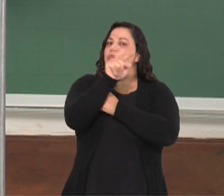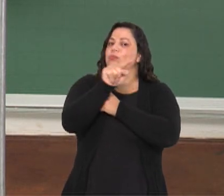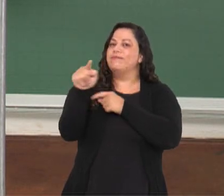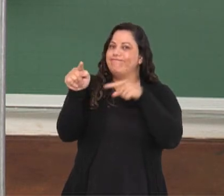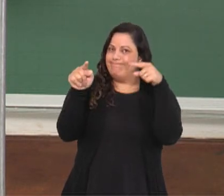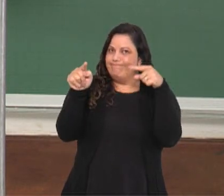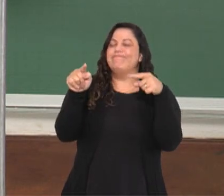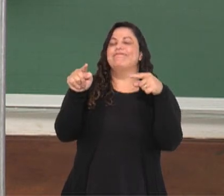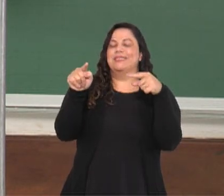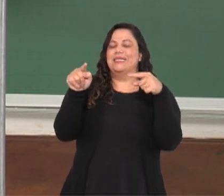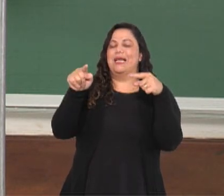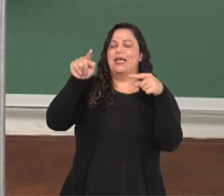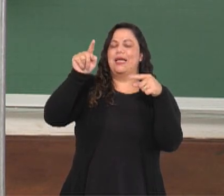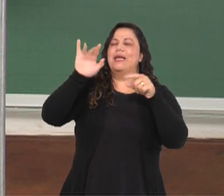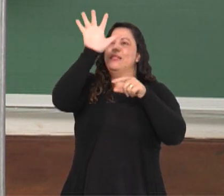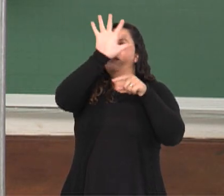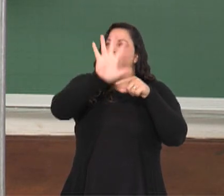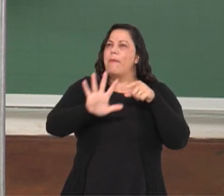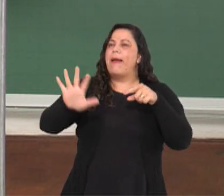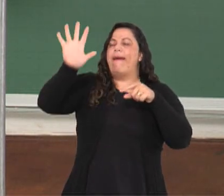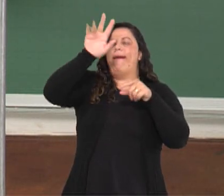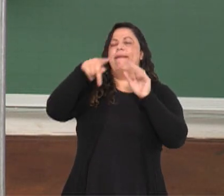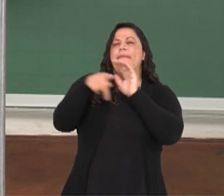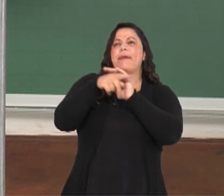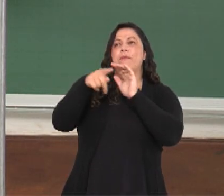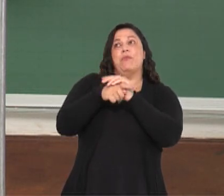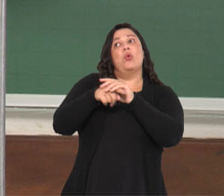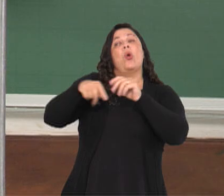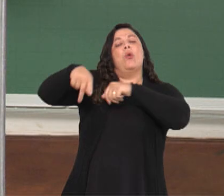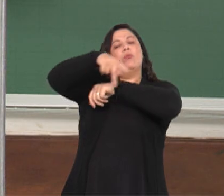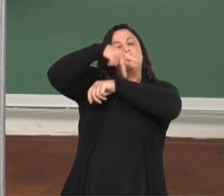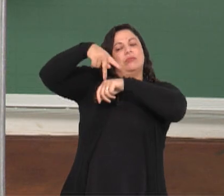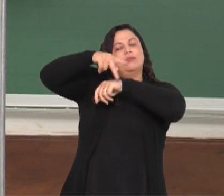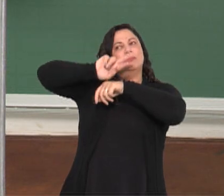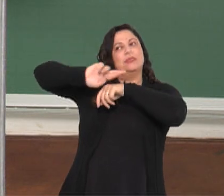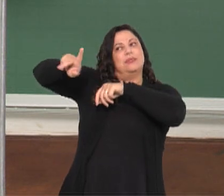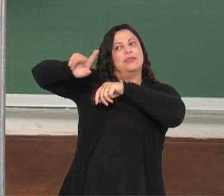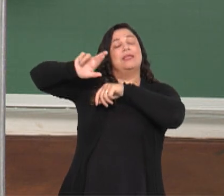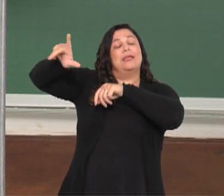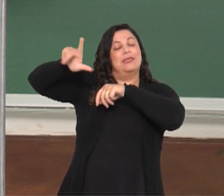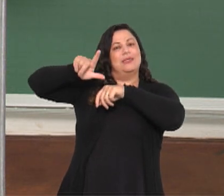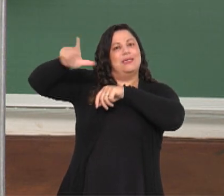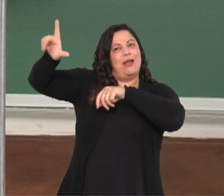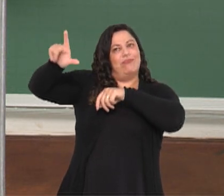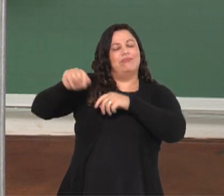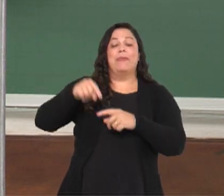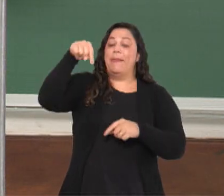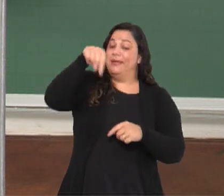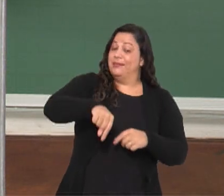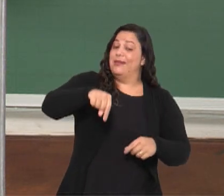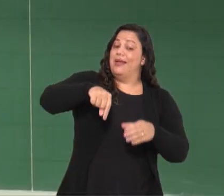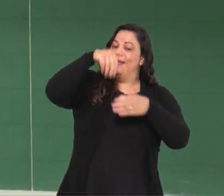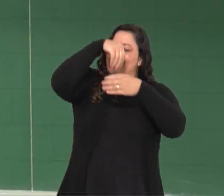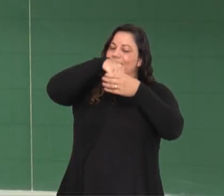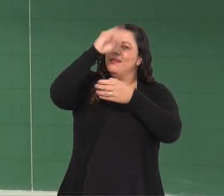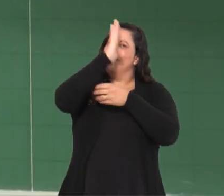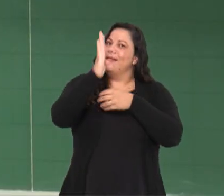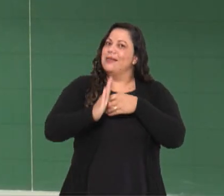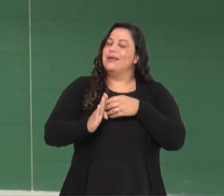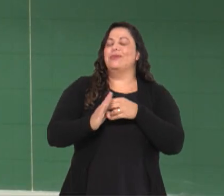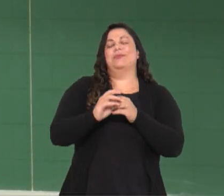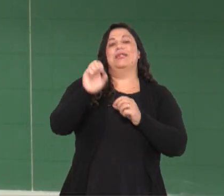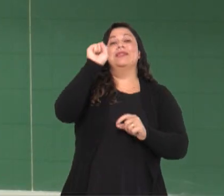foi feito para esses países, então por isso que está escrito com Z, mas Brasil se escreve com S, tá, pessoal? Então, vamos